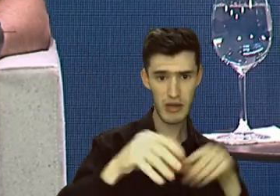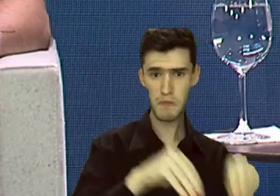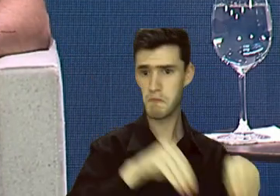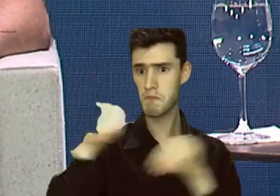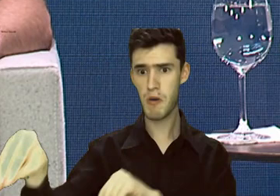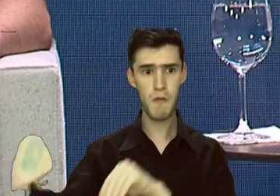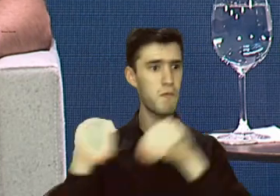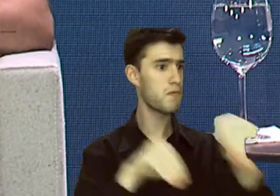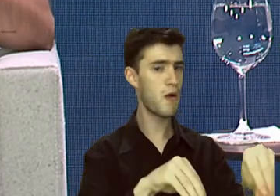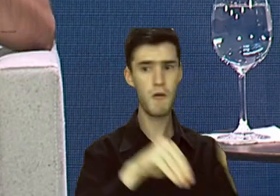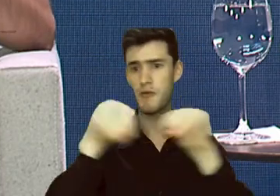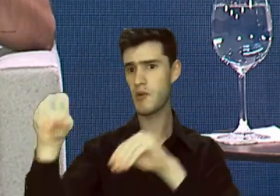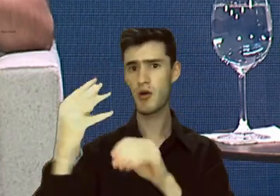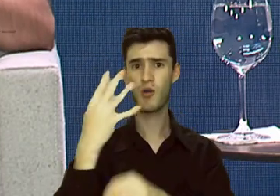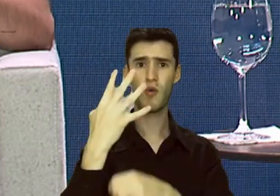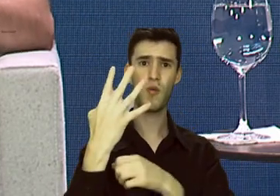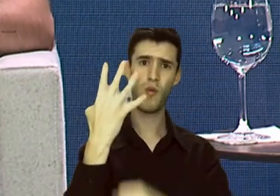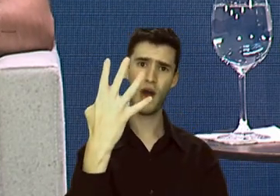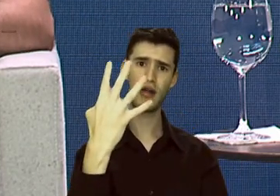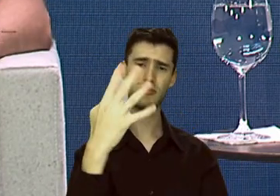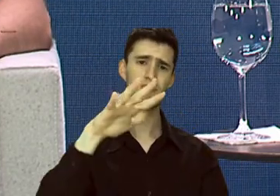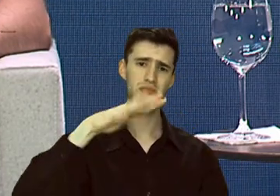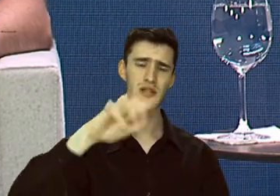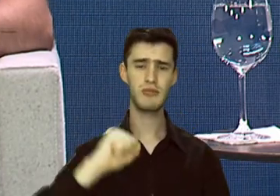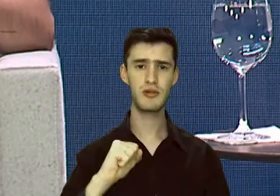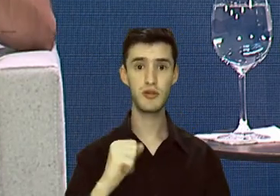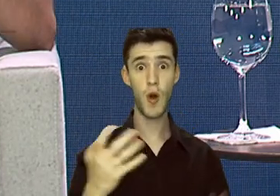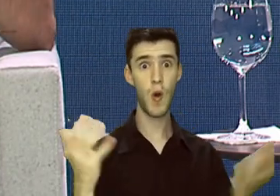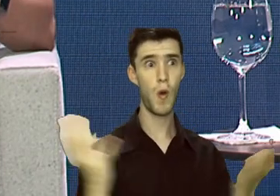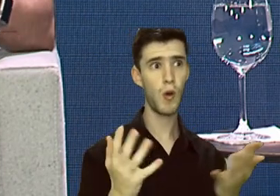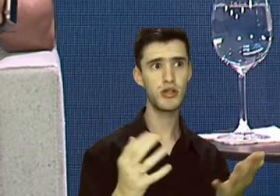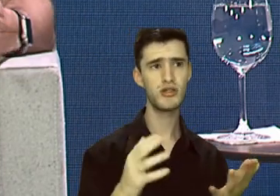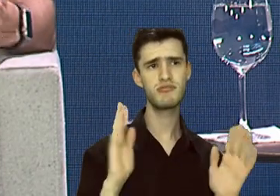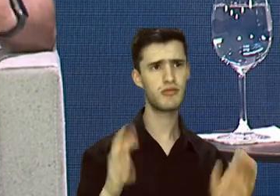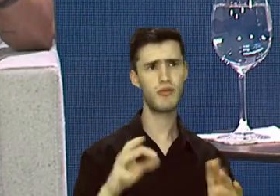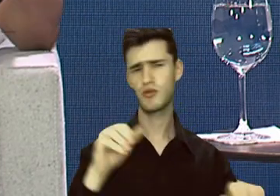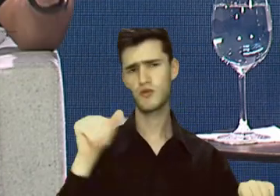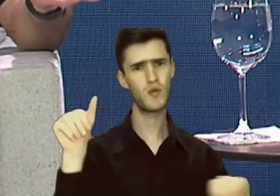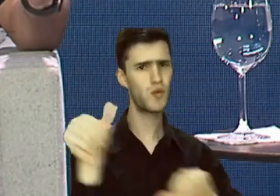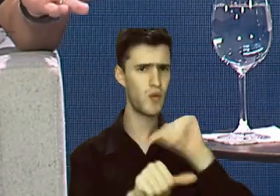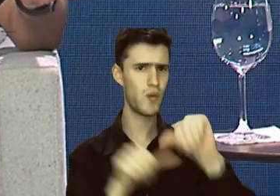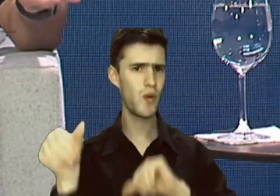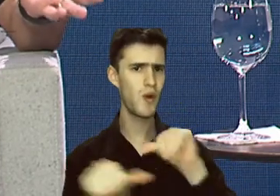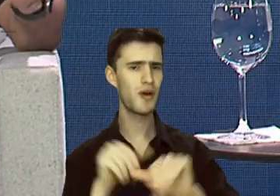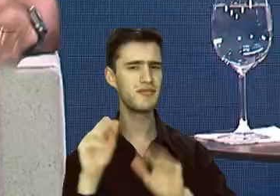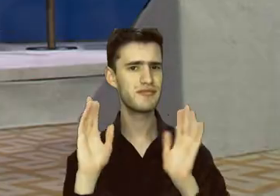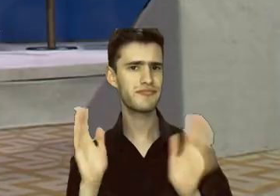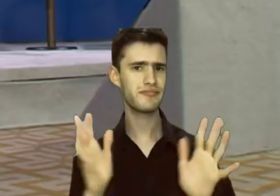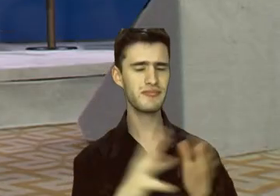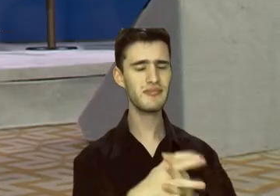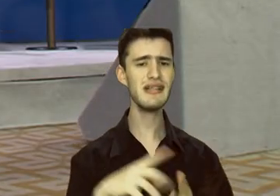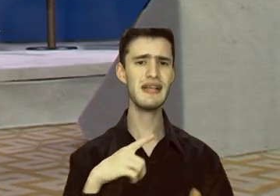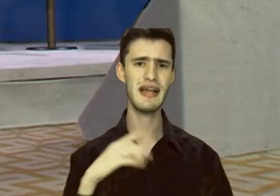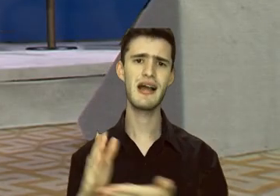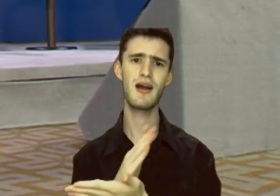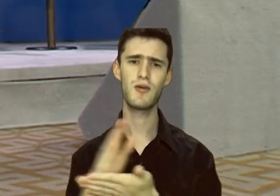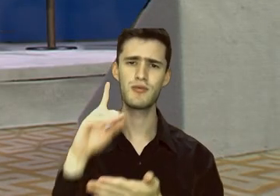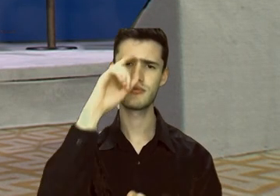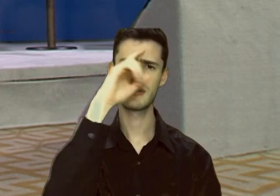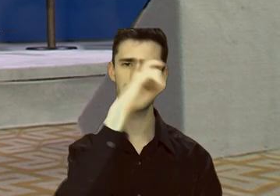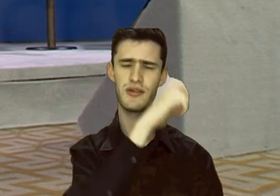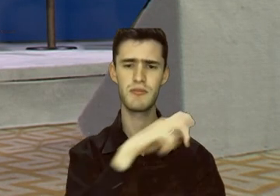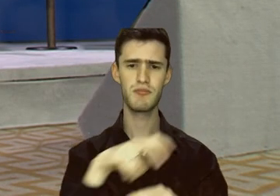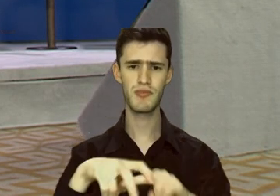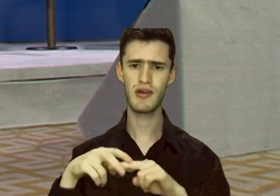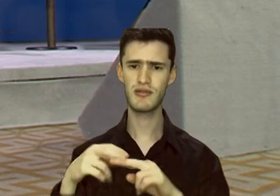cinco anos foi um pouco dessa loucura assim né Hoje tá melhor né ainda existem desafios né Por Conta do cap da própria custo do Capital mas eu acho